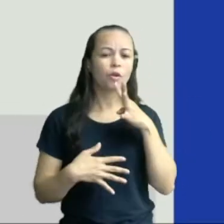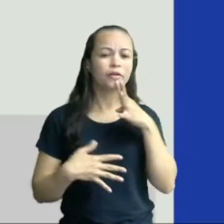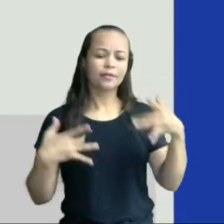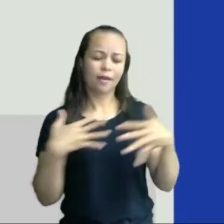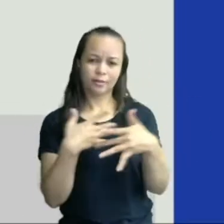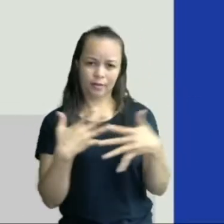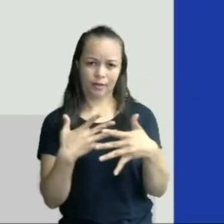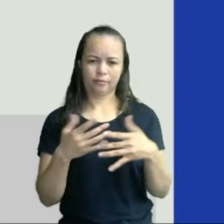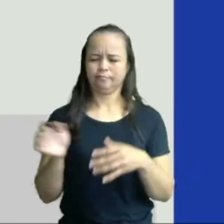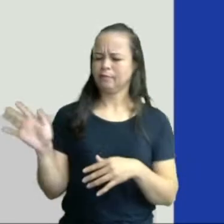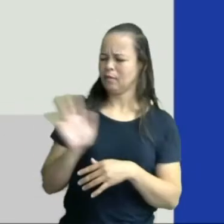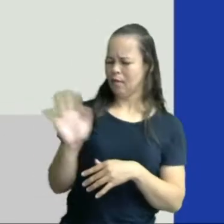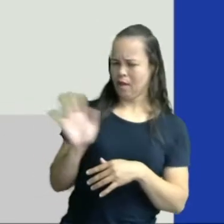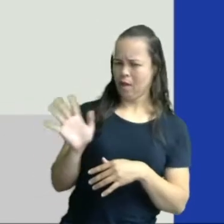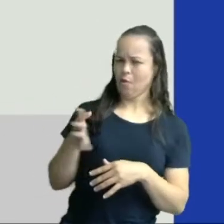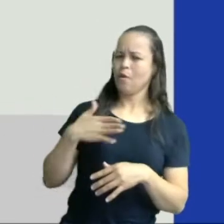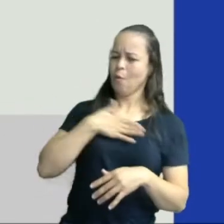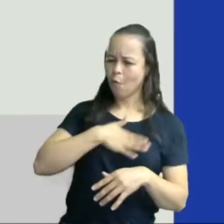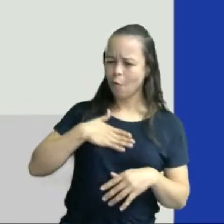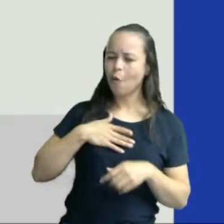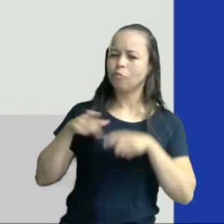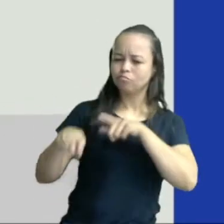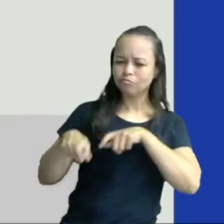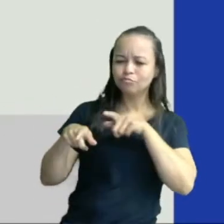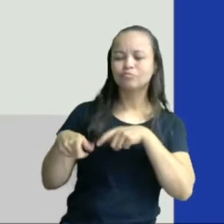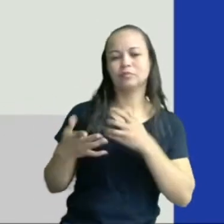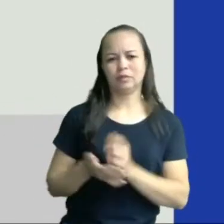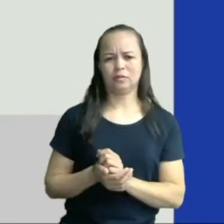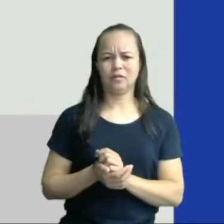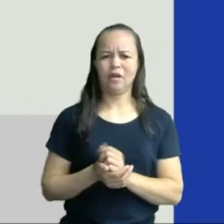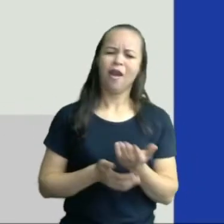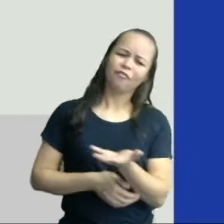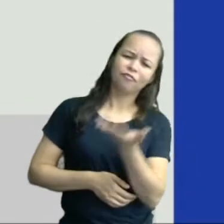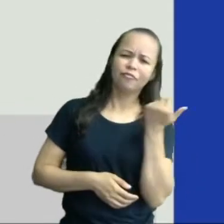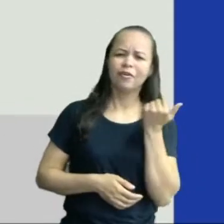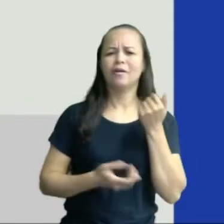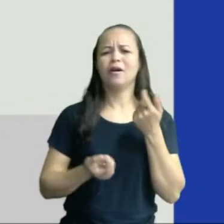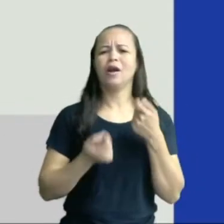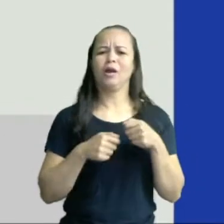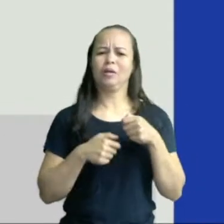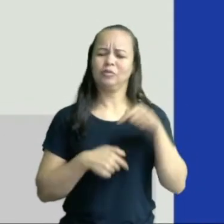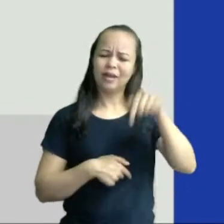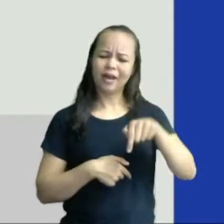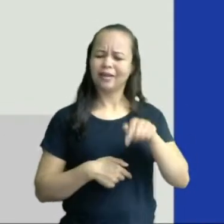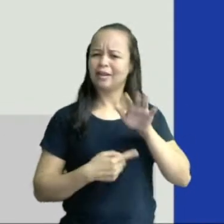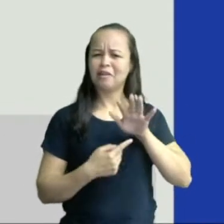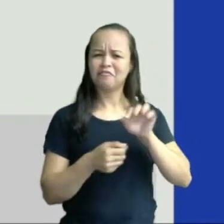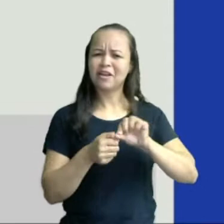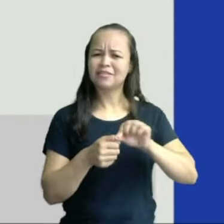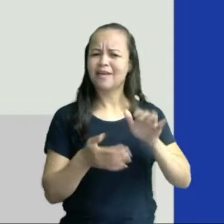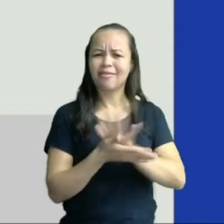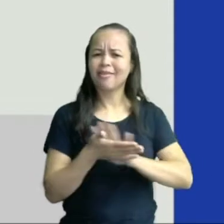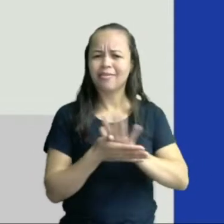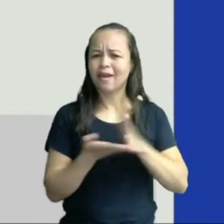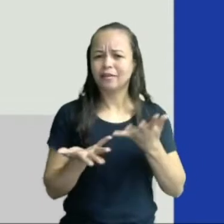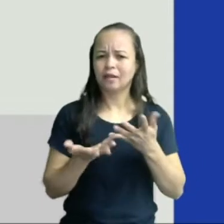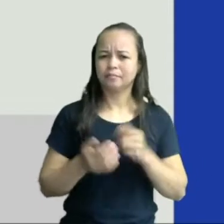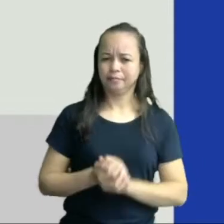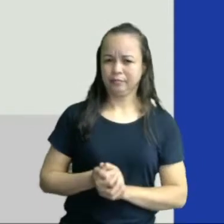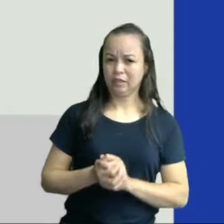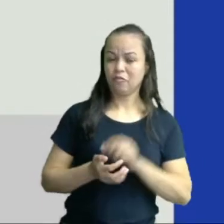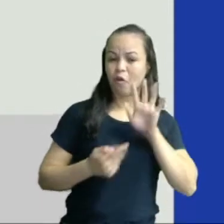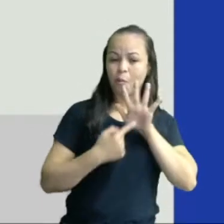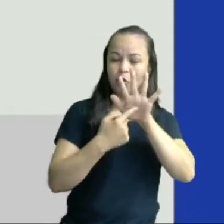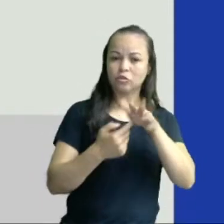campo. Vamos, aqui não tem nada para fazer. Vou lhe mostrar muitas coisas diferentes. E lá tem